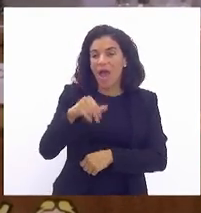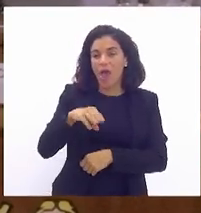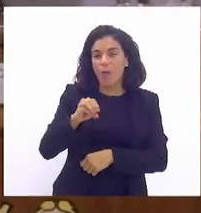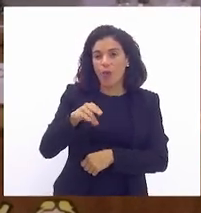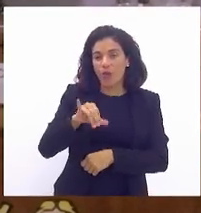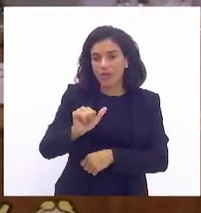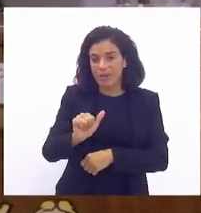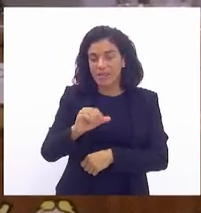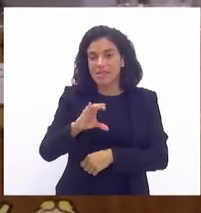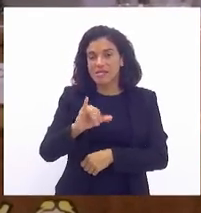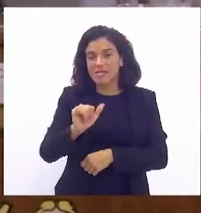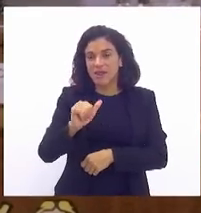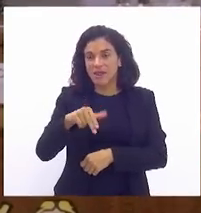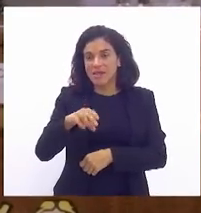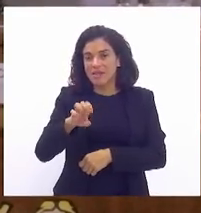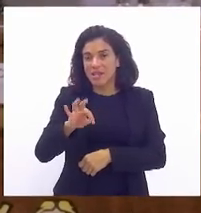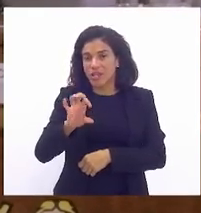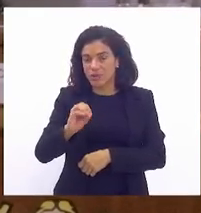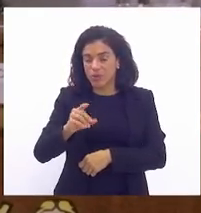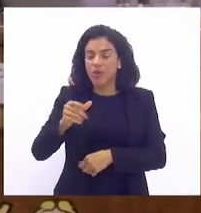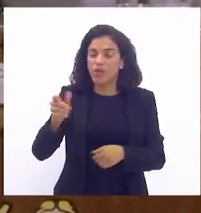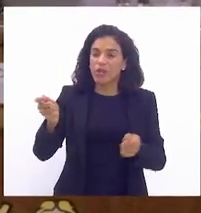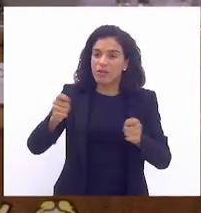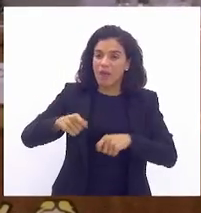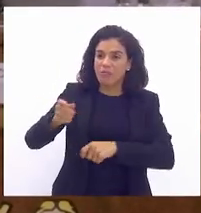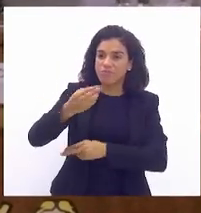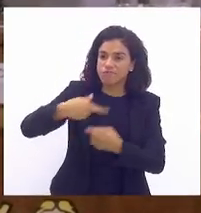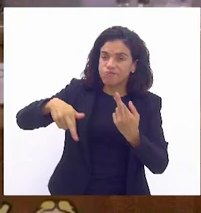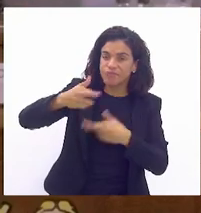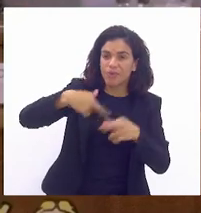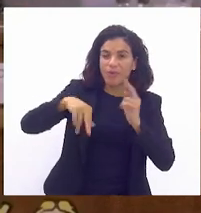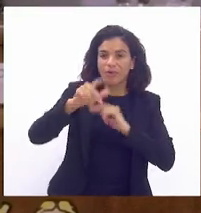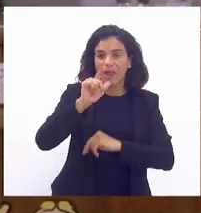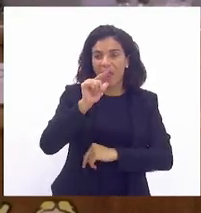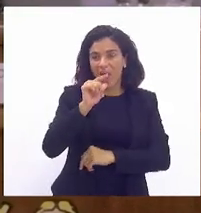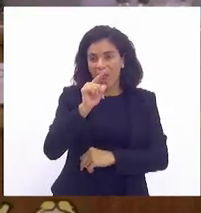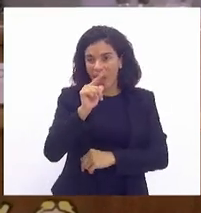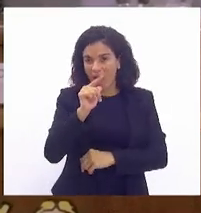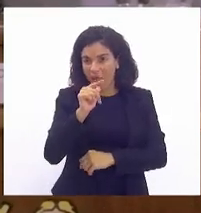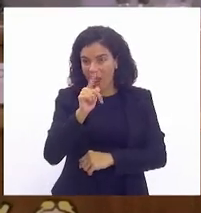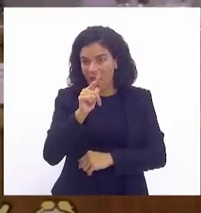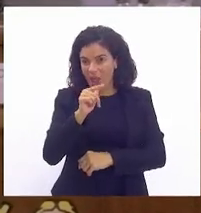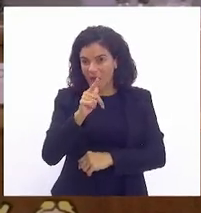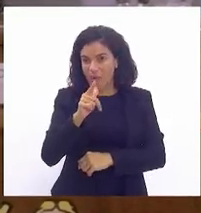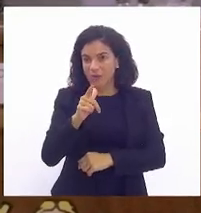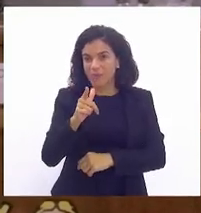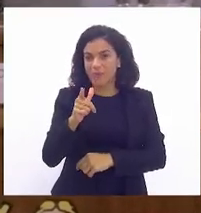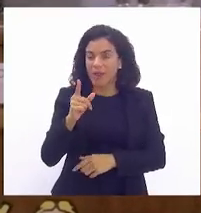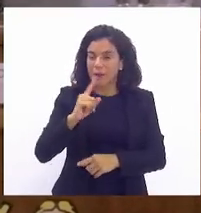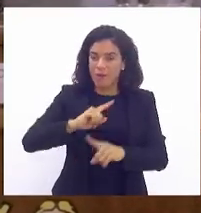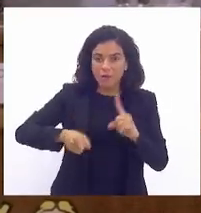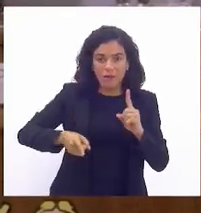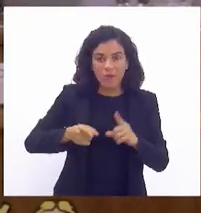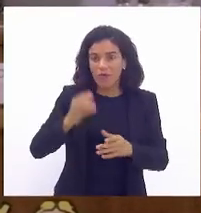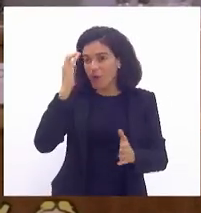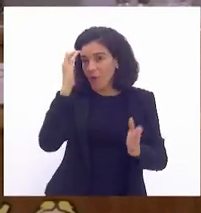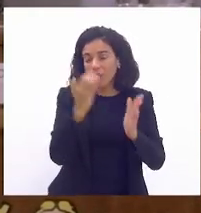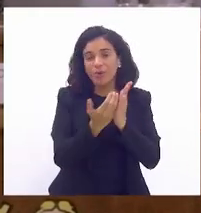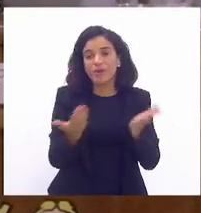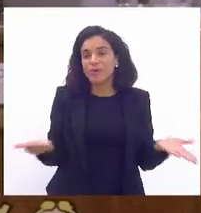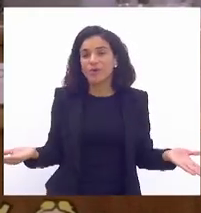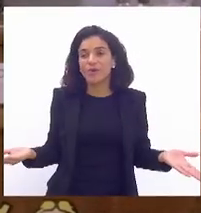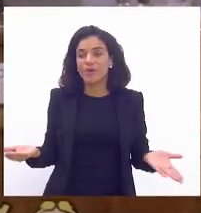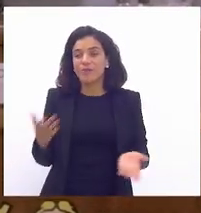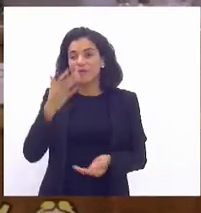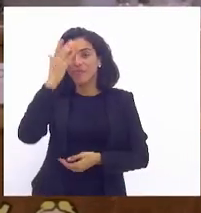e cianeto, o que torna o reaproveitamento deste cliente com uma água de reuso inadequado, não cumprido.